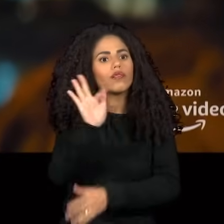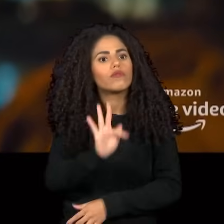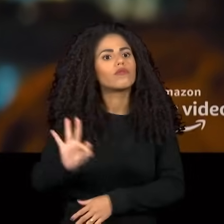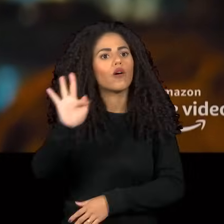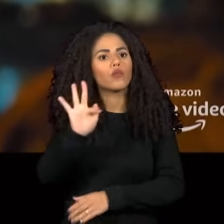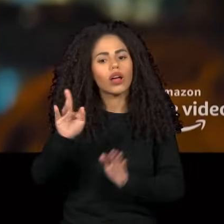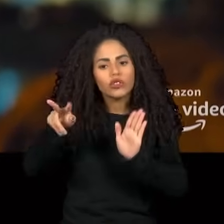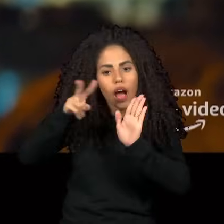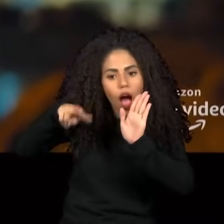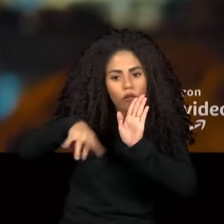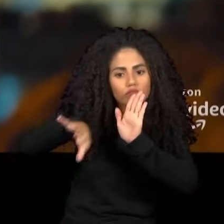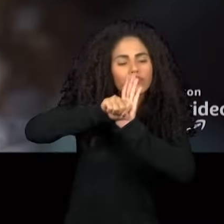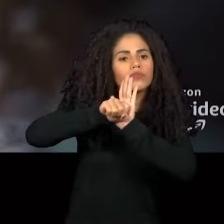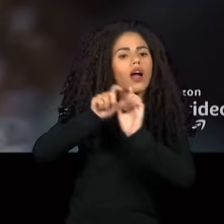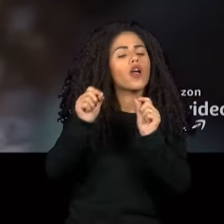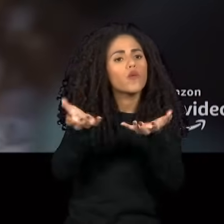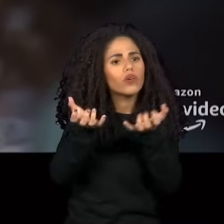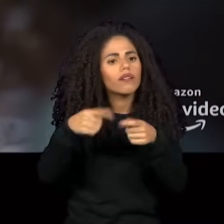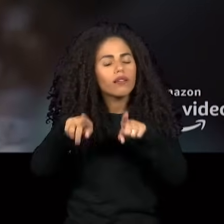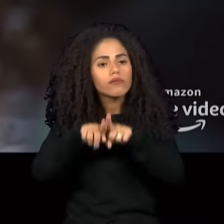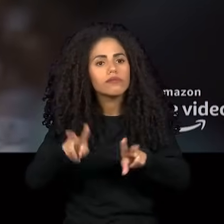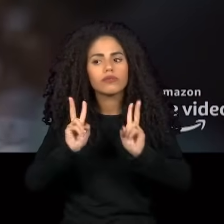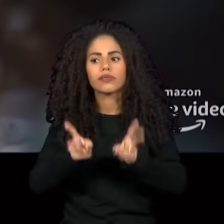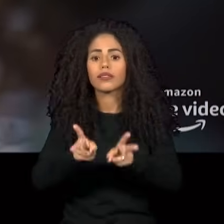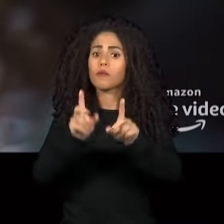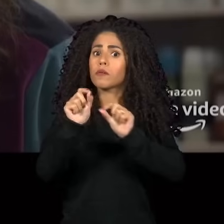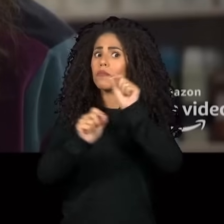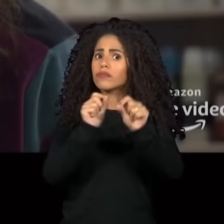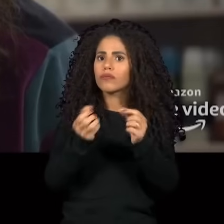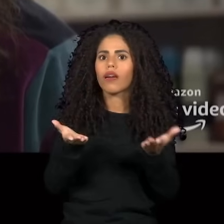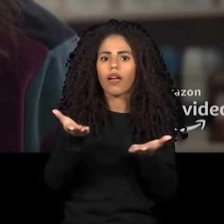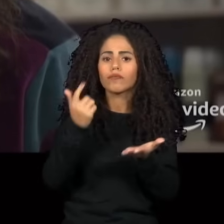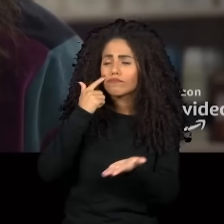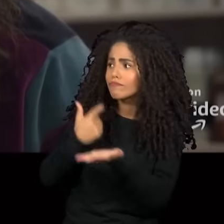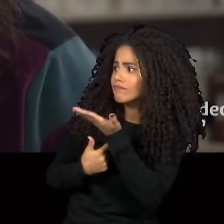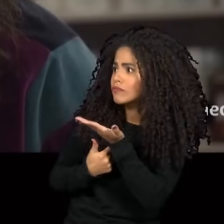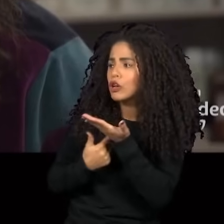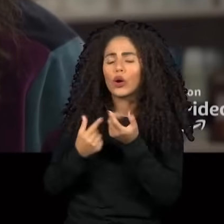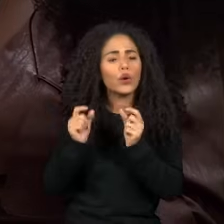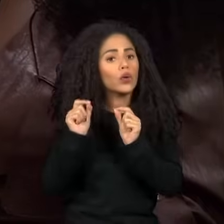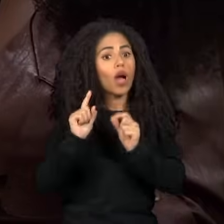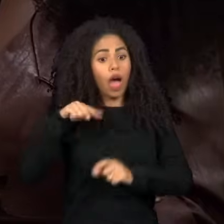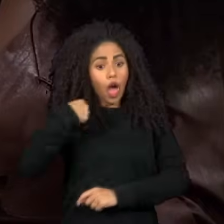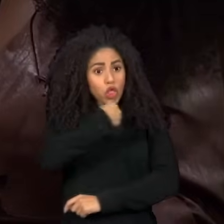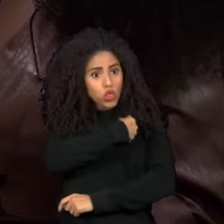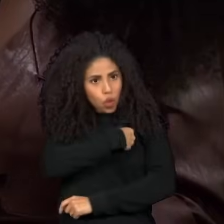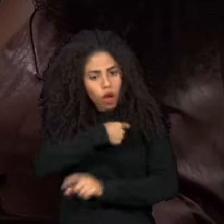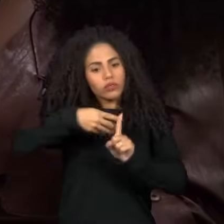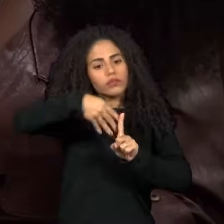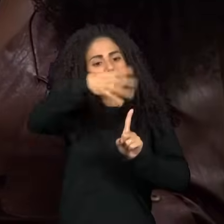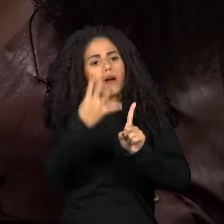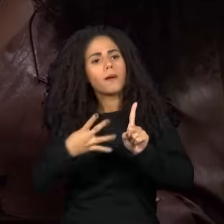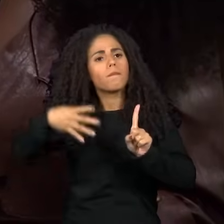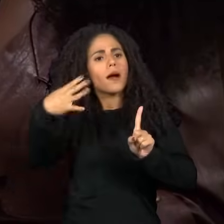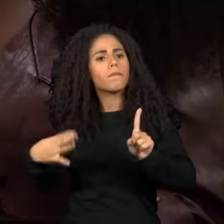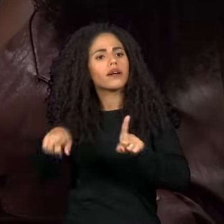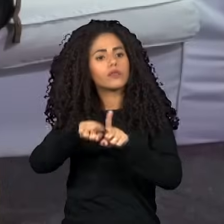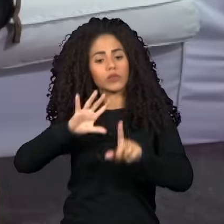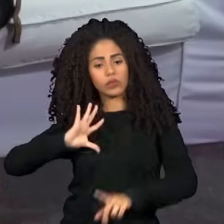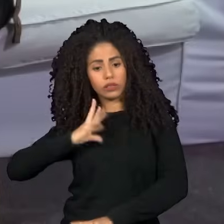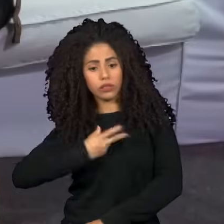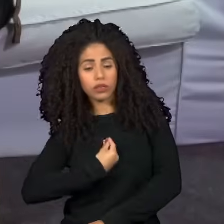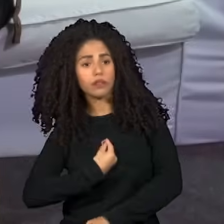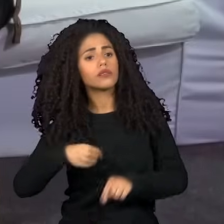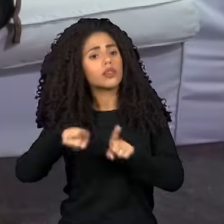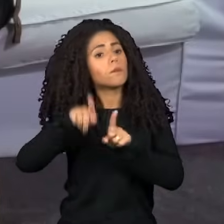formada, mas Manhãs de Setembro é uma série que acho que bota nós, os LGBTQIA+, de pessoas trans e pretas,